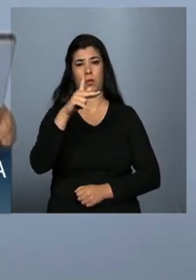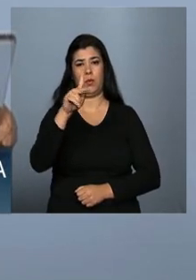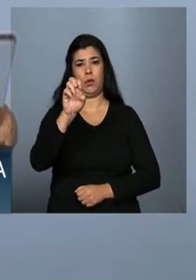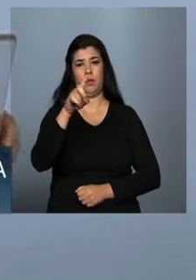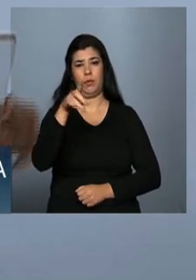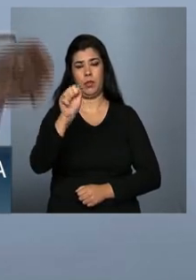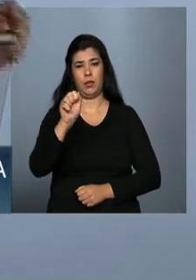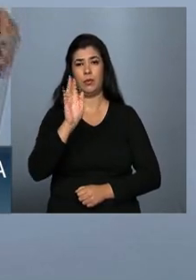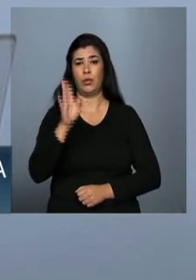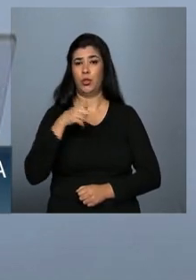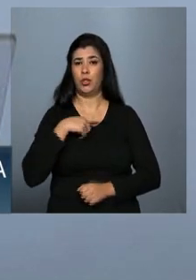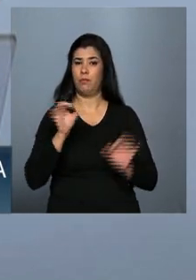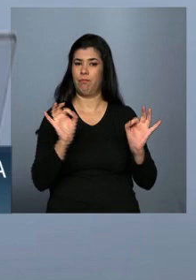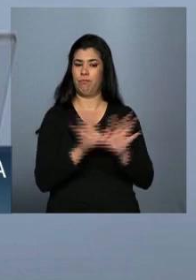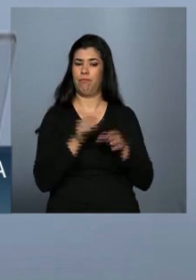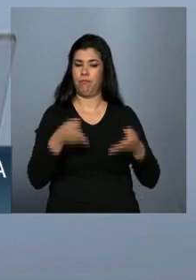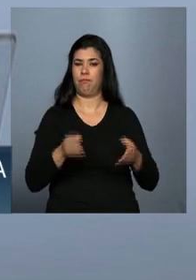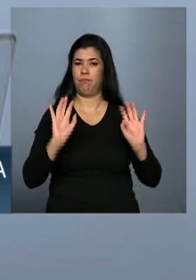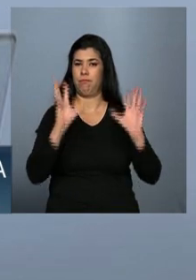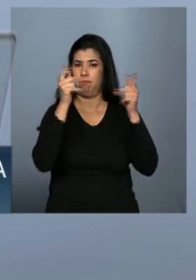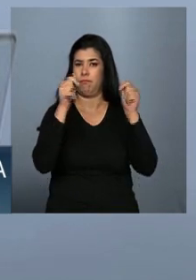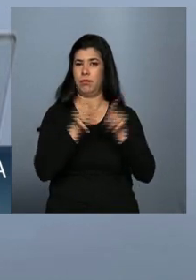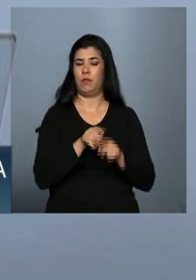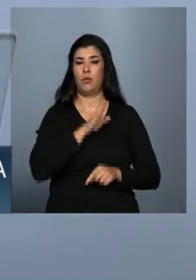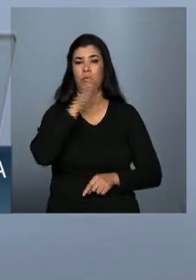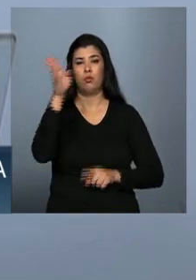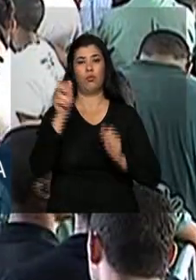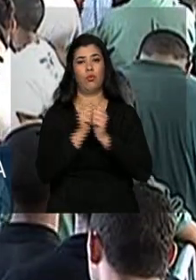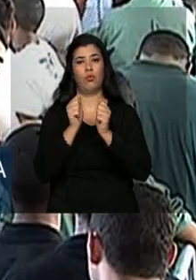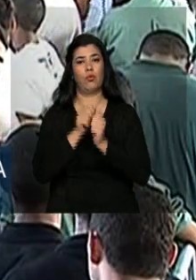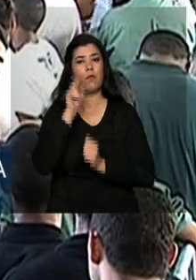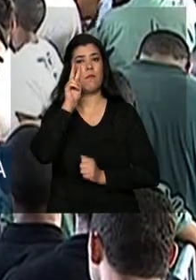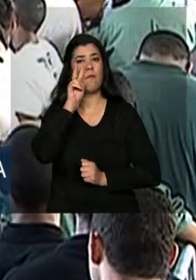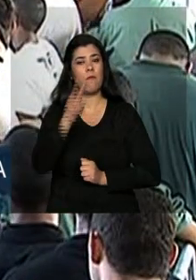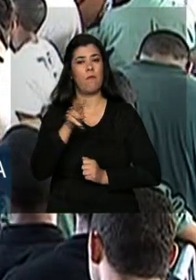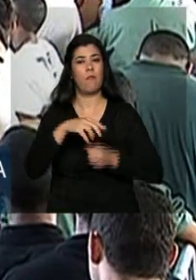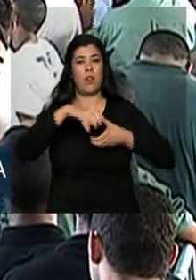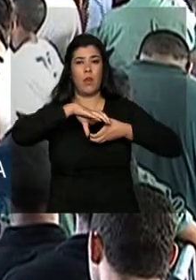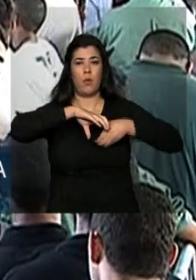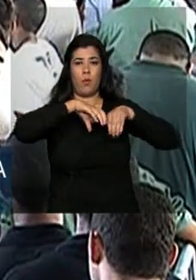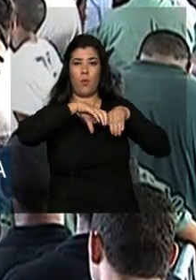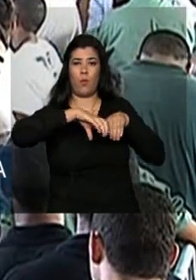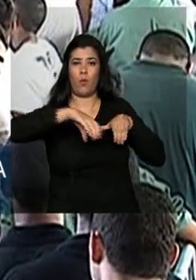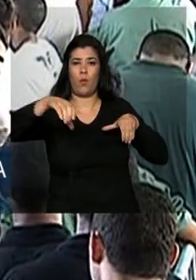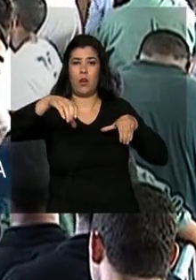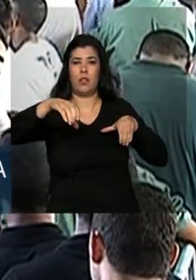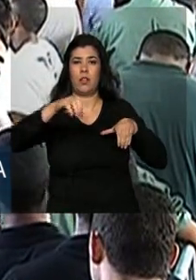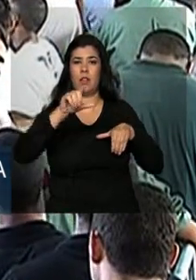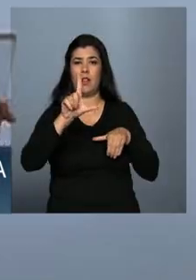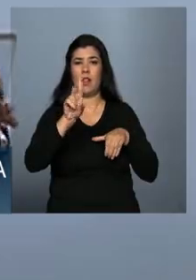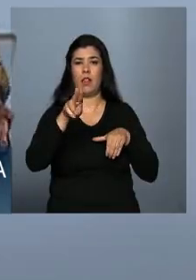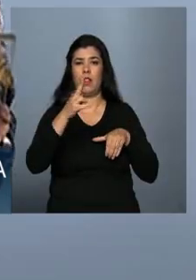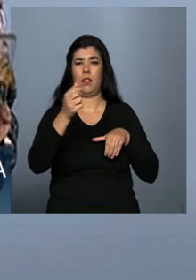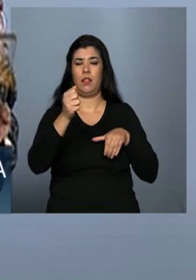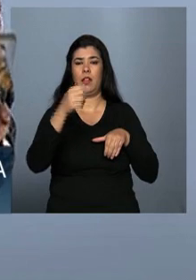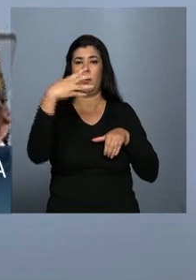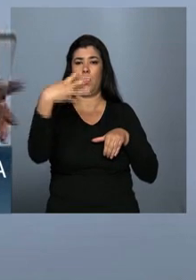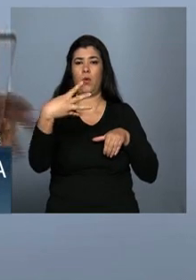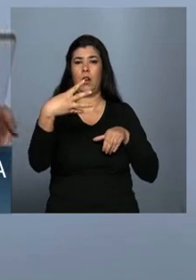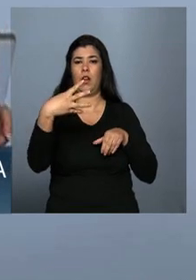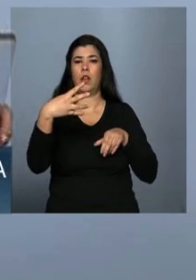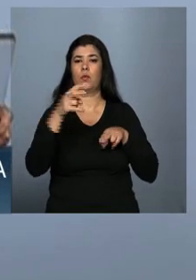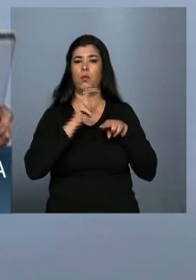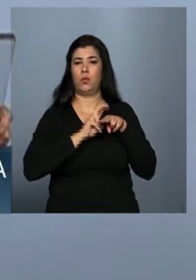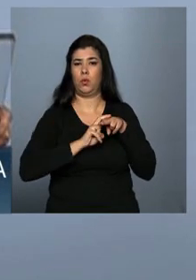Agora, daqui a pouco, eu vou sair daqui e vou com o Pezão olhar a linha 4 do metrô. A linha 4 do metrô é